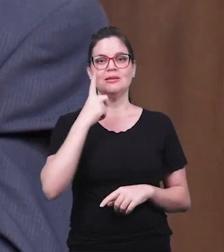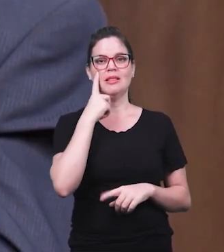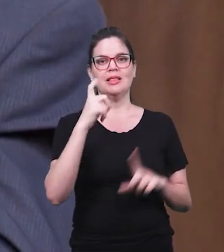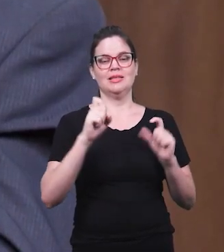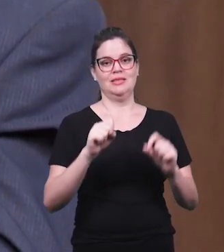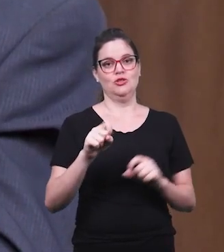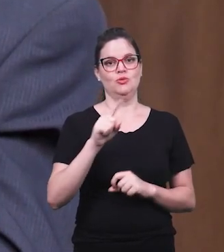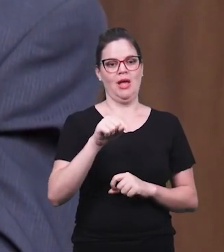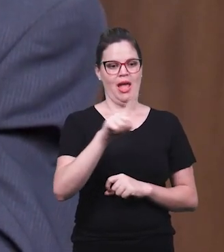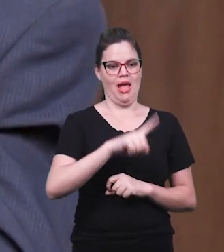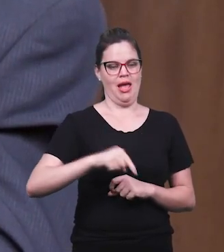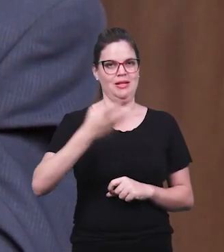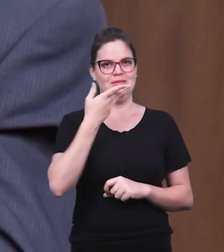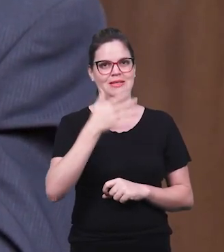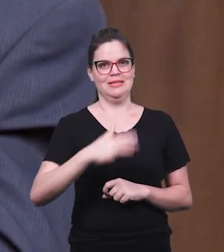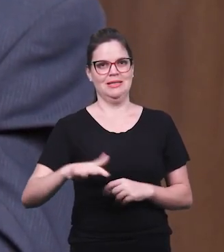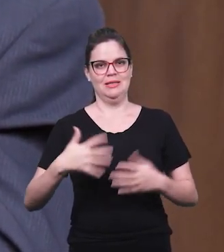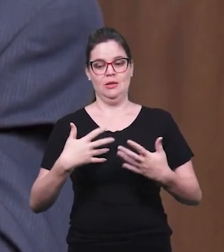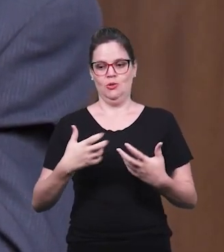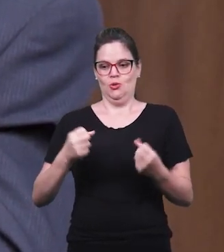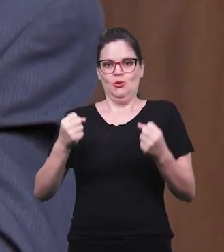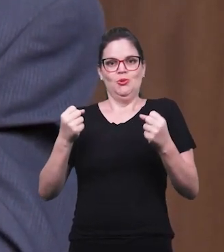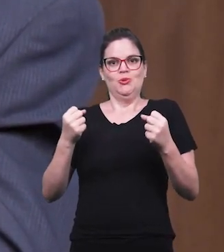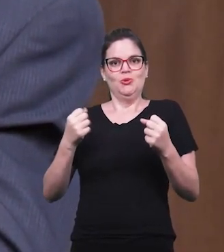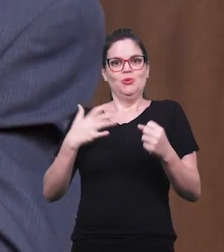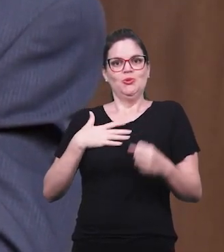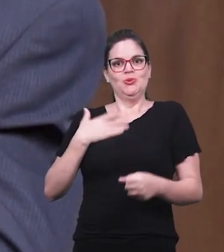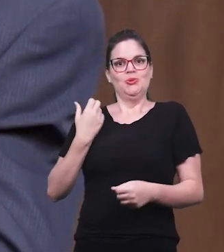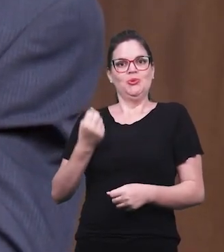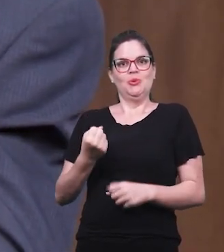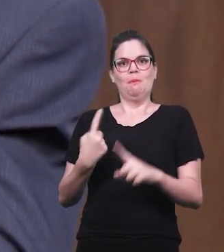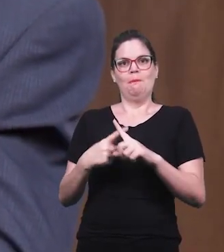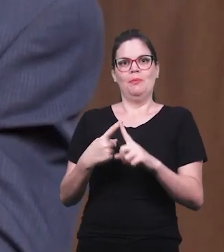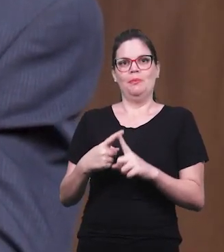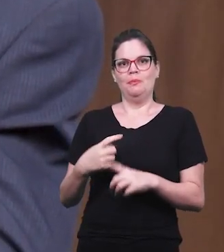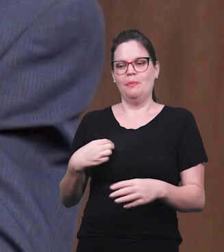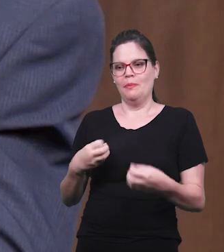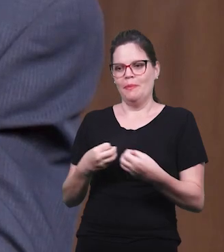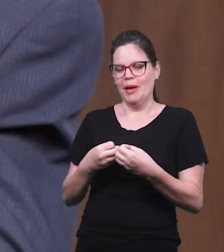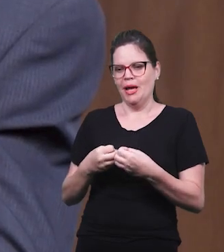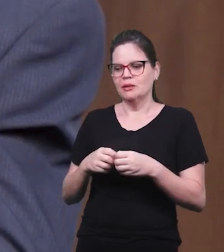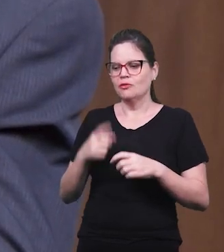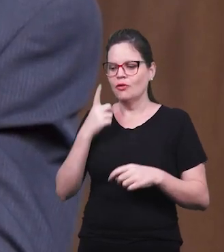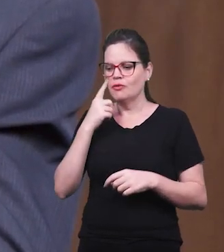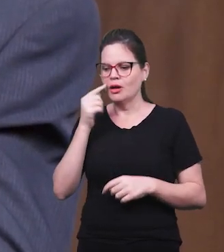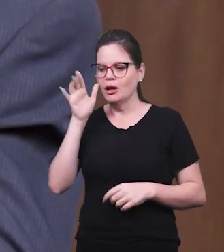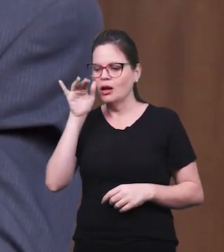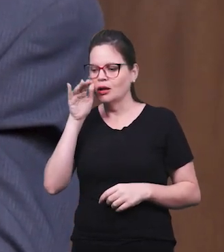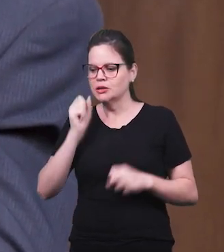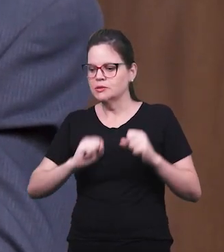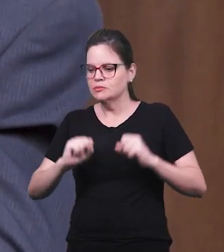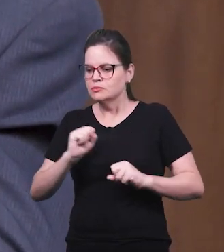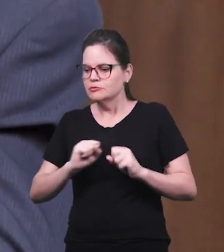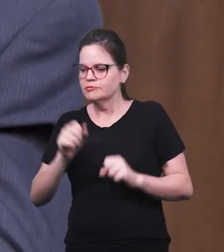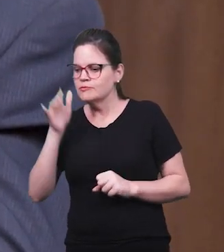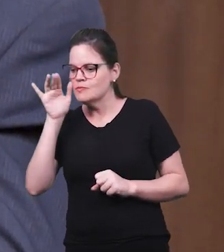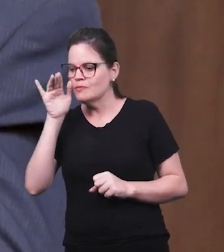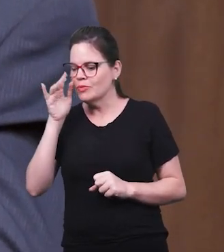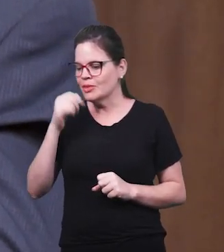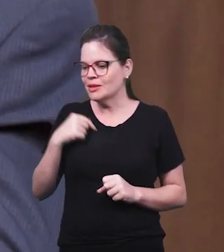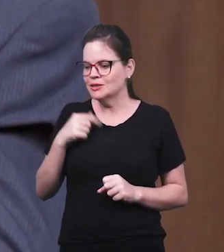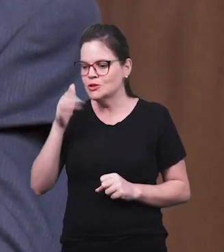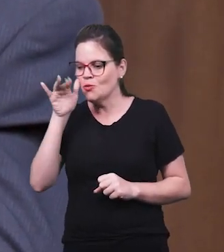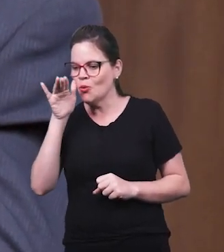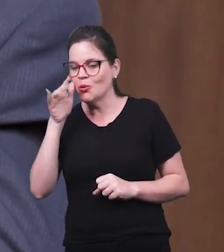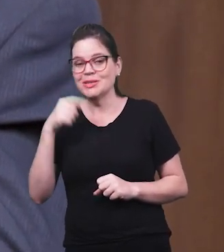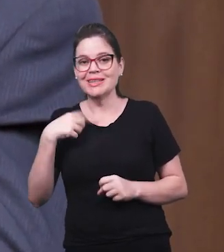muito surpresos, porque quando eles vão se aproximar dos estandes, então há aquela expectativa ali do conhecer,